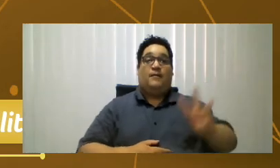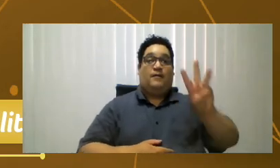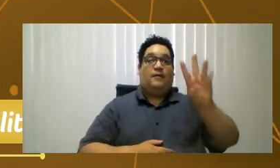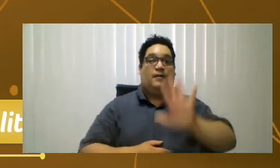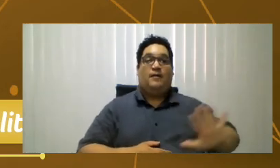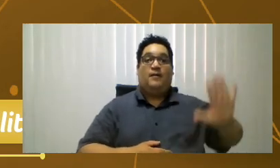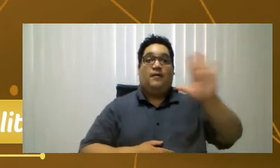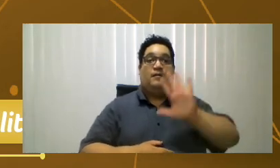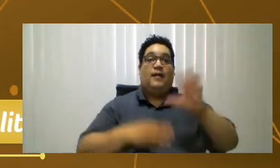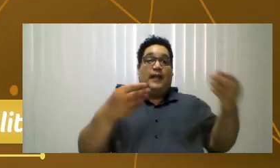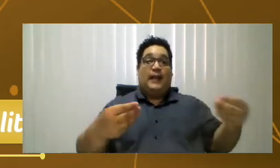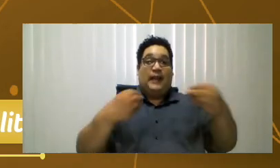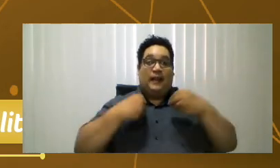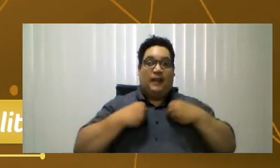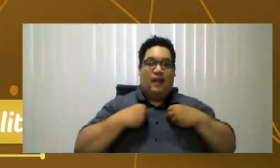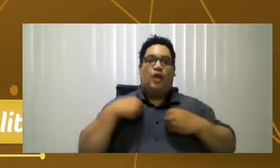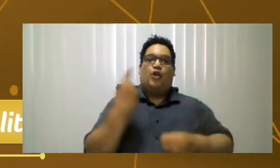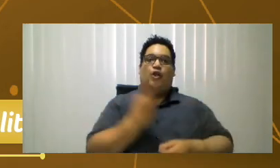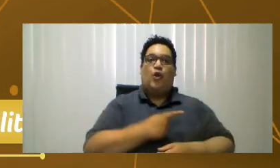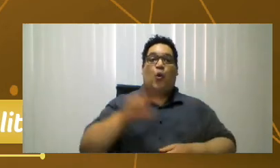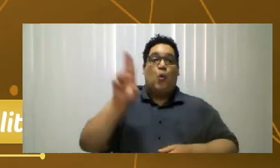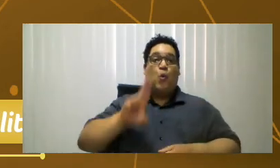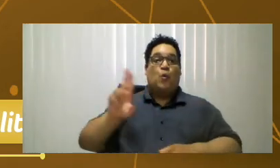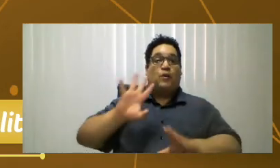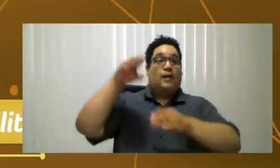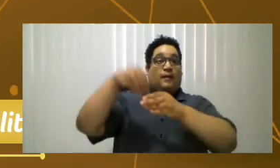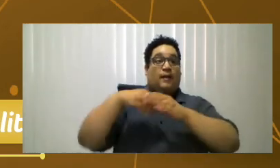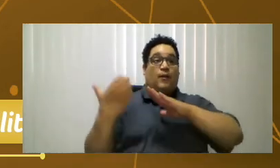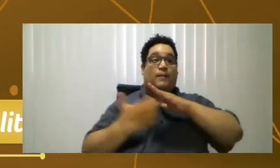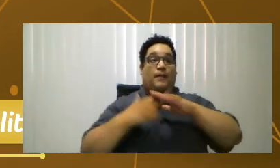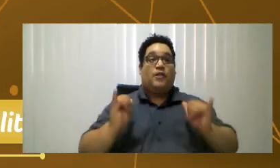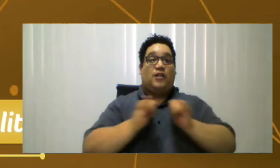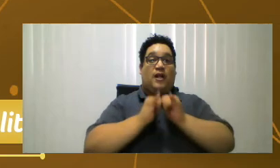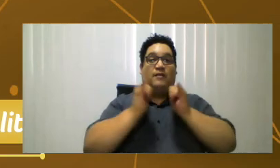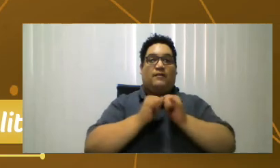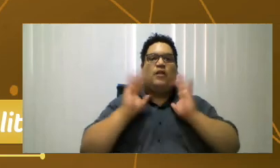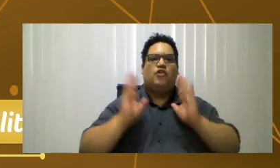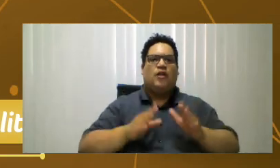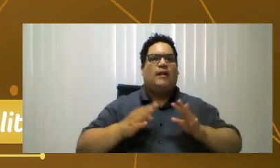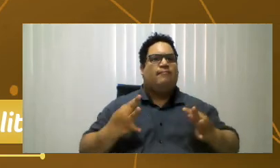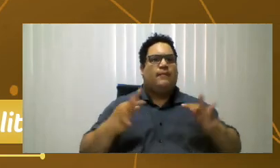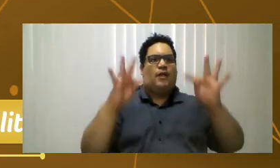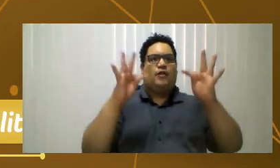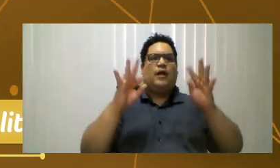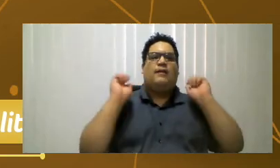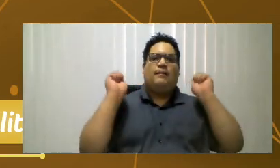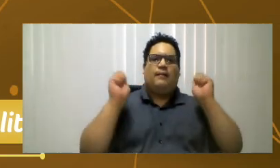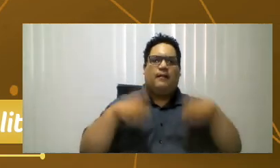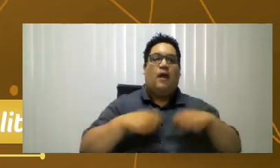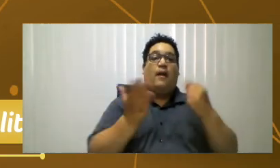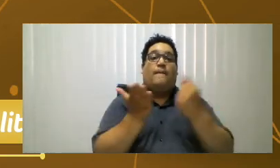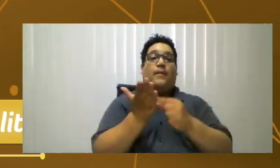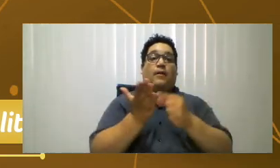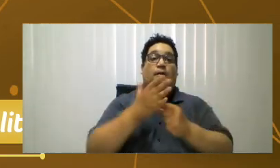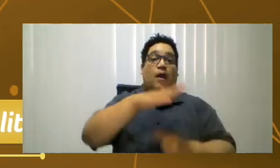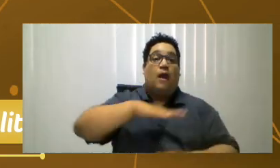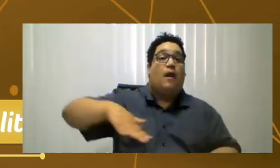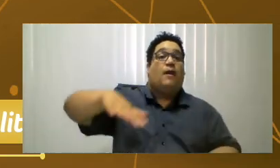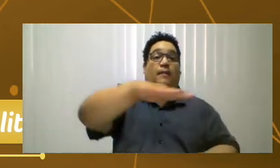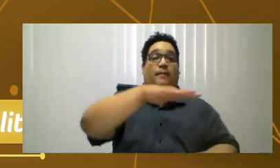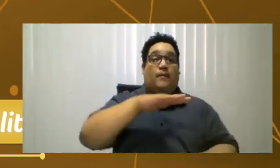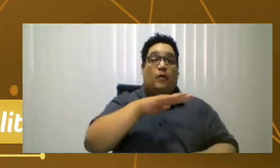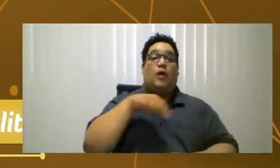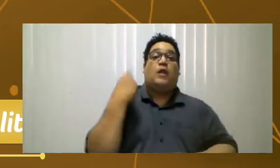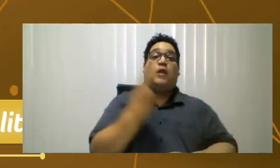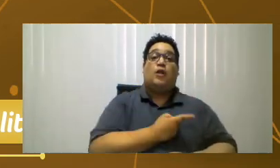nos disponibiliza e que a gente usa aqui na Chesf, já existe essa tecnologia do aplicativo de campo para a